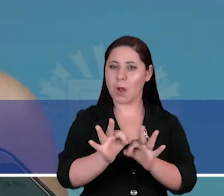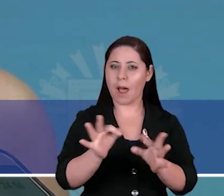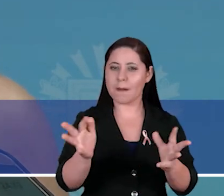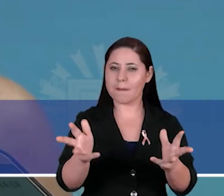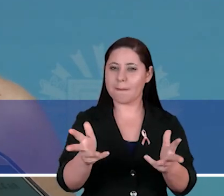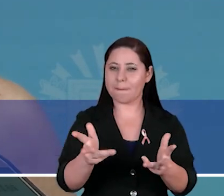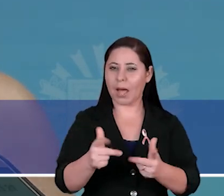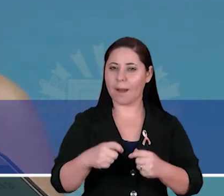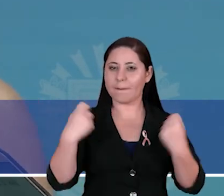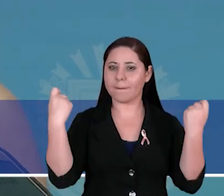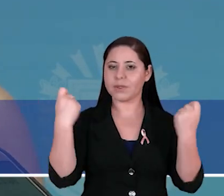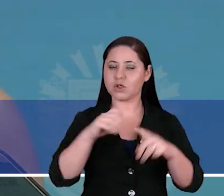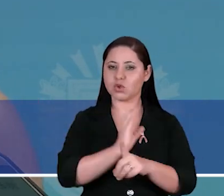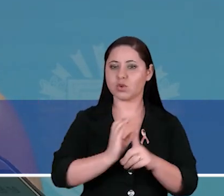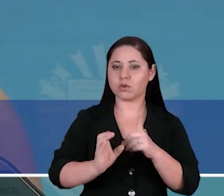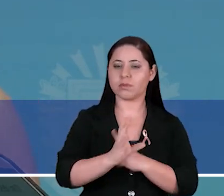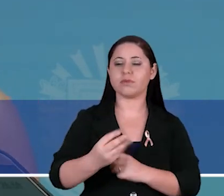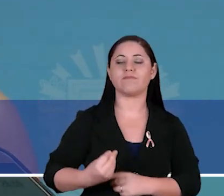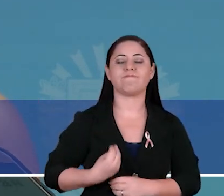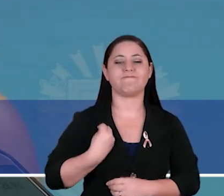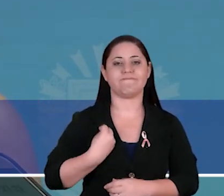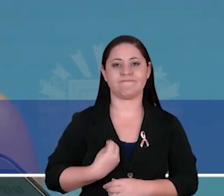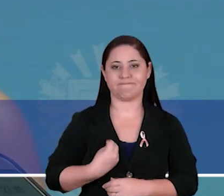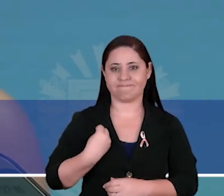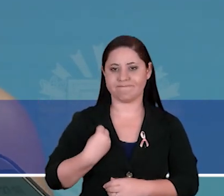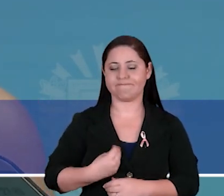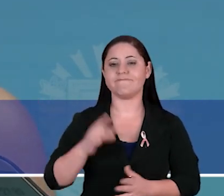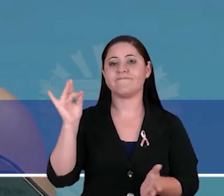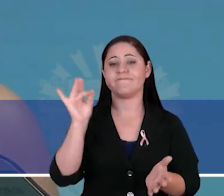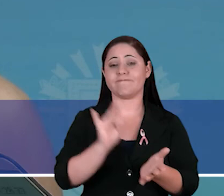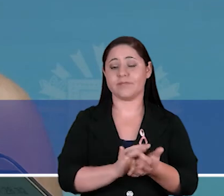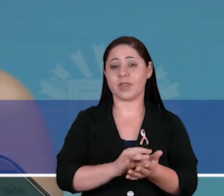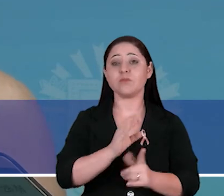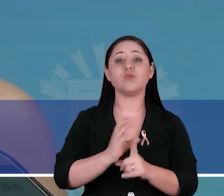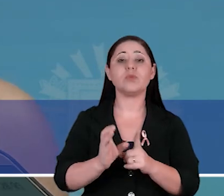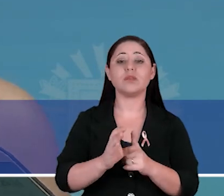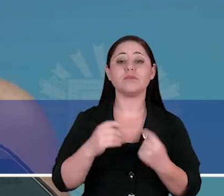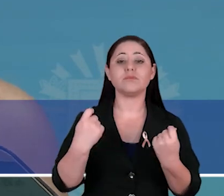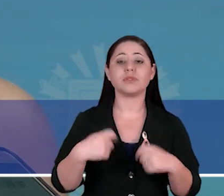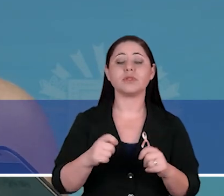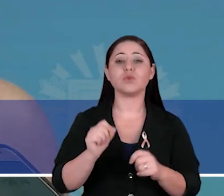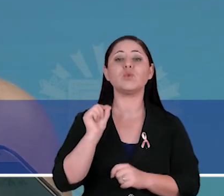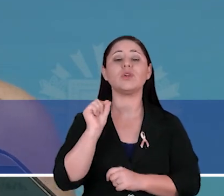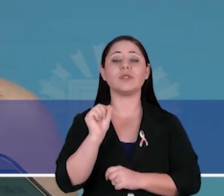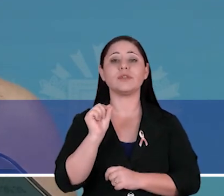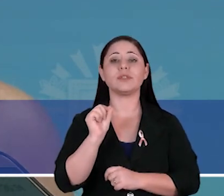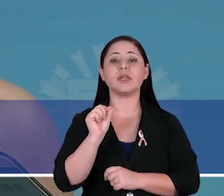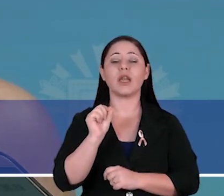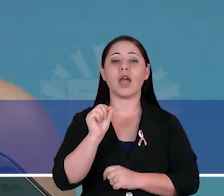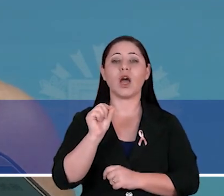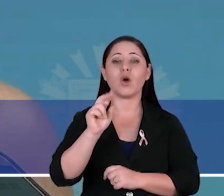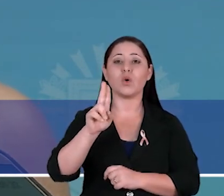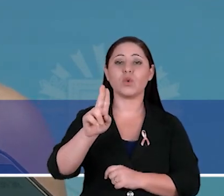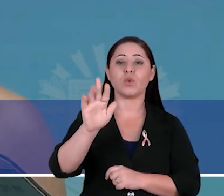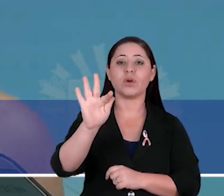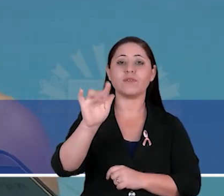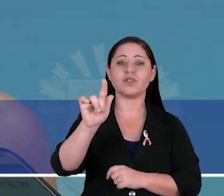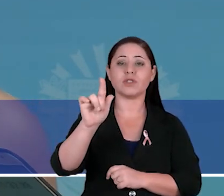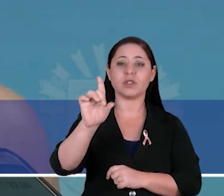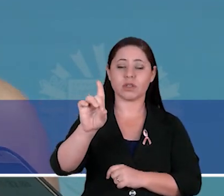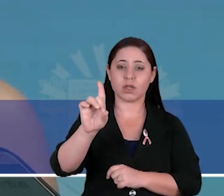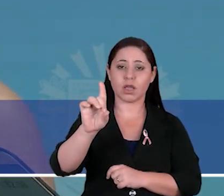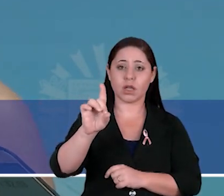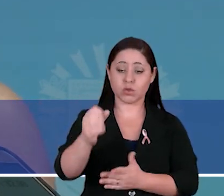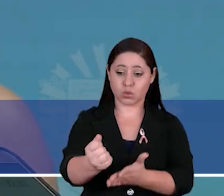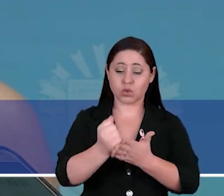futuras, nós precisamos da comunidade participando. E para a comunidade participar, eu acho que esse momento da